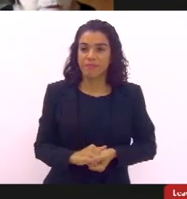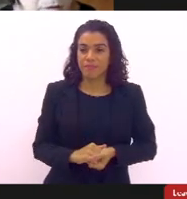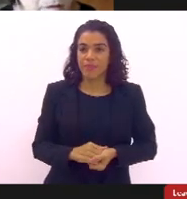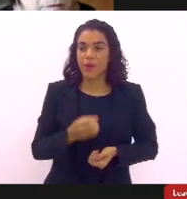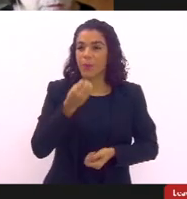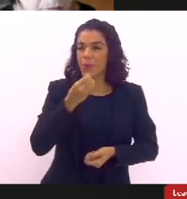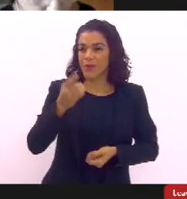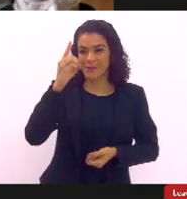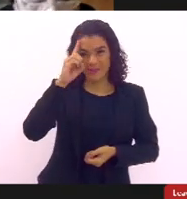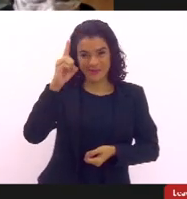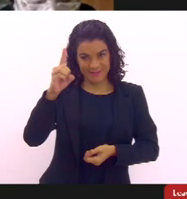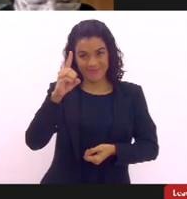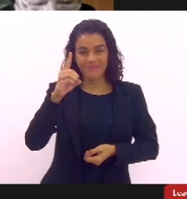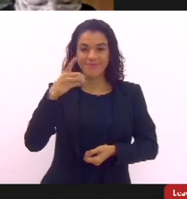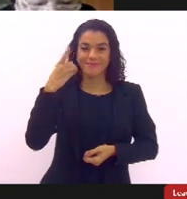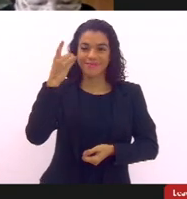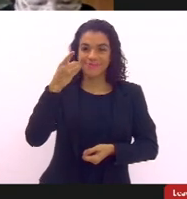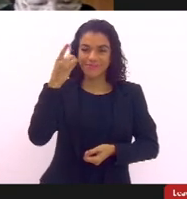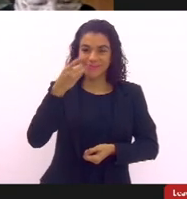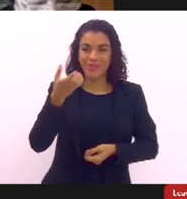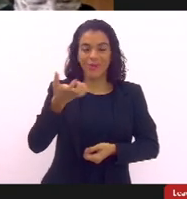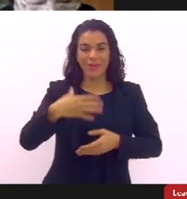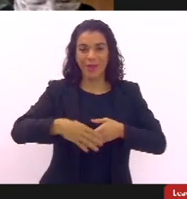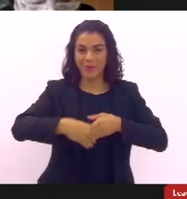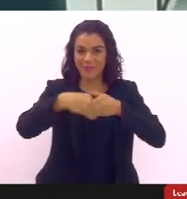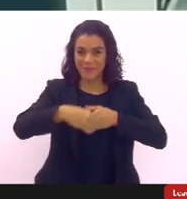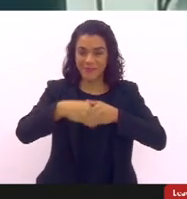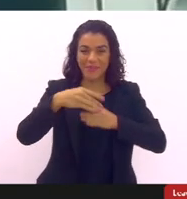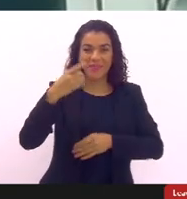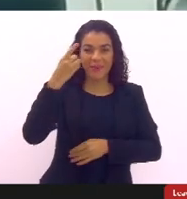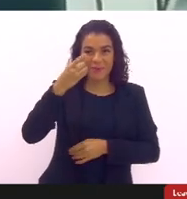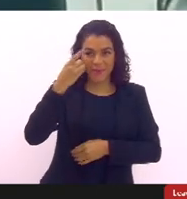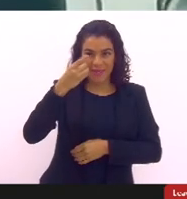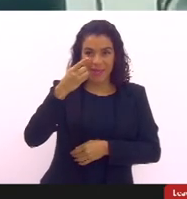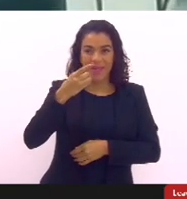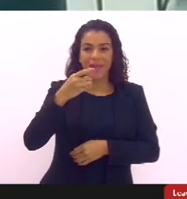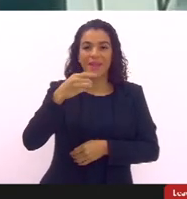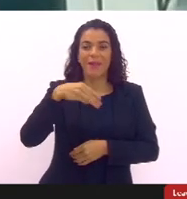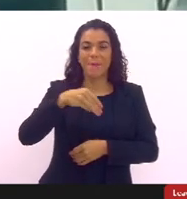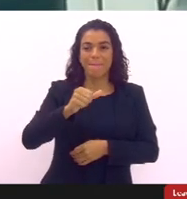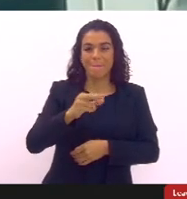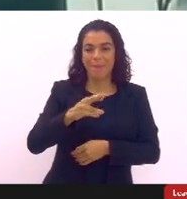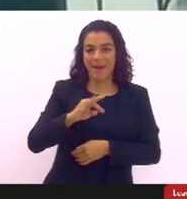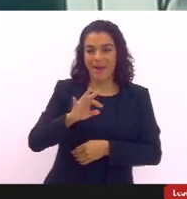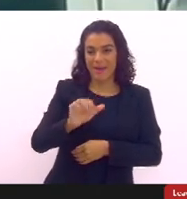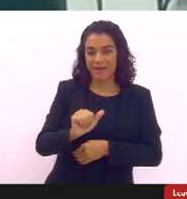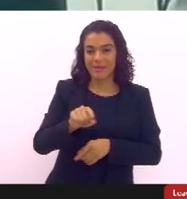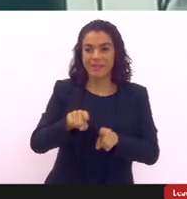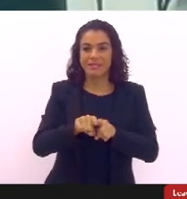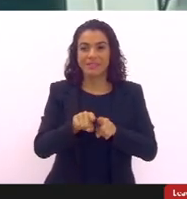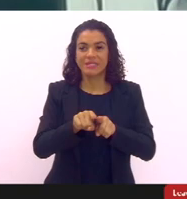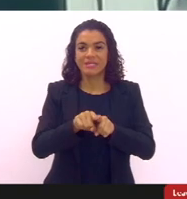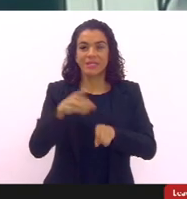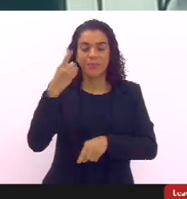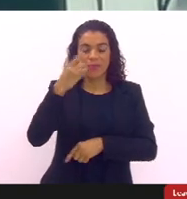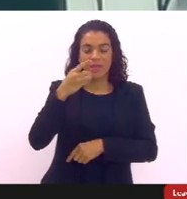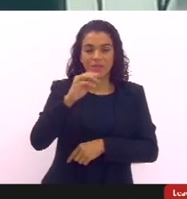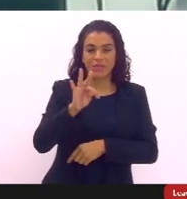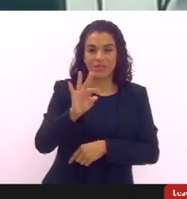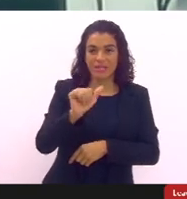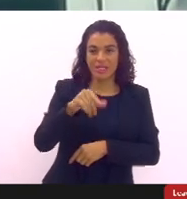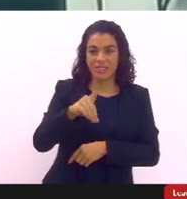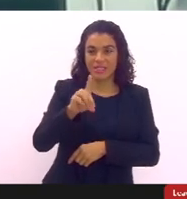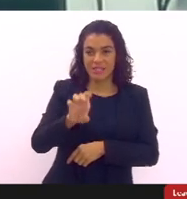Bom dia, deputado. Queria cumprimentar a deputada Marta Rocha, deputado Tante, como presidente da Comissão de Saúde, cumprimentar os